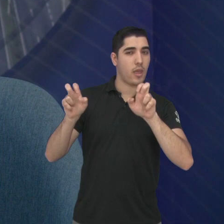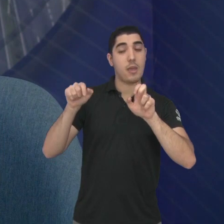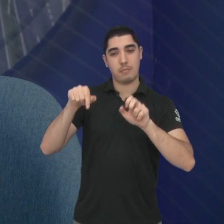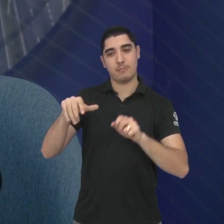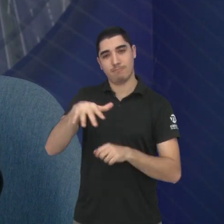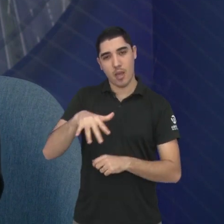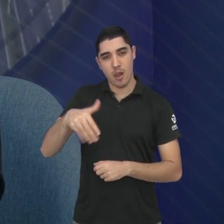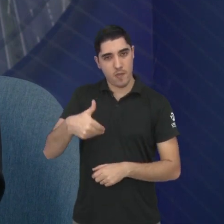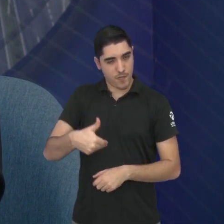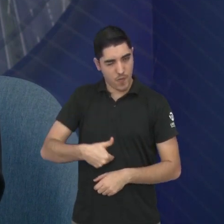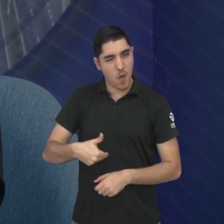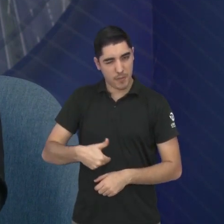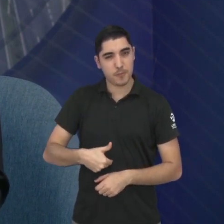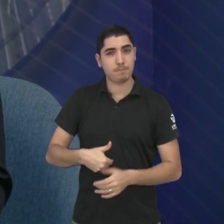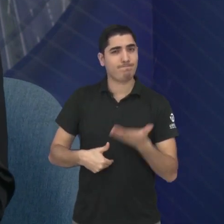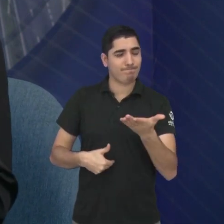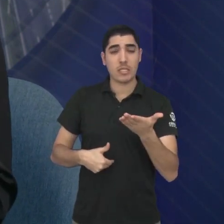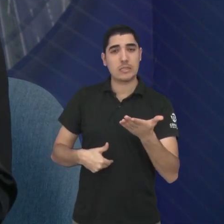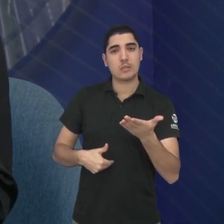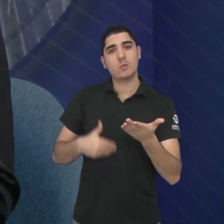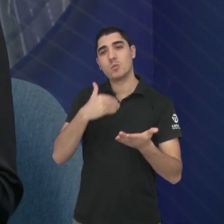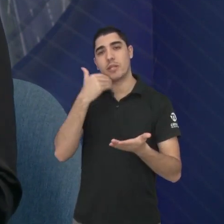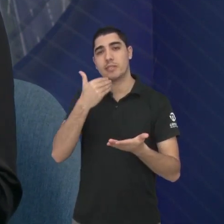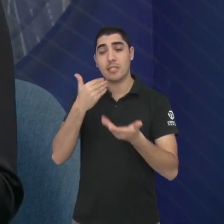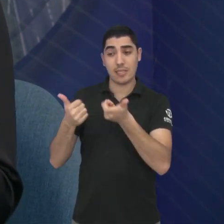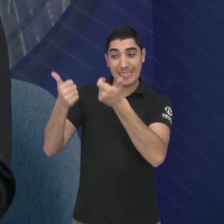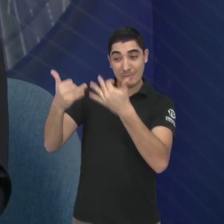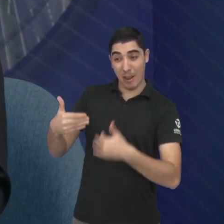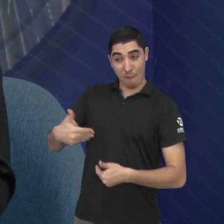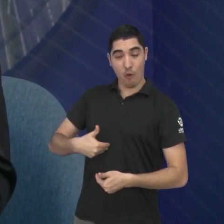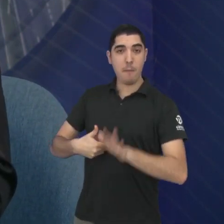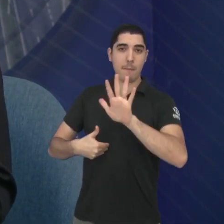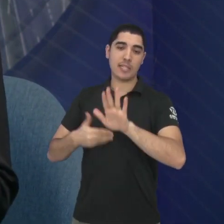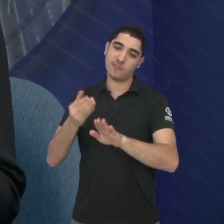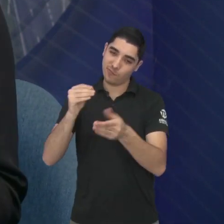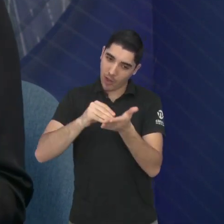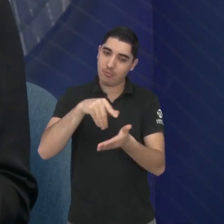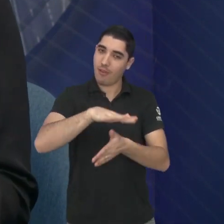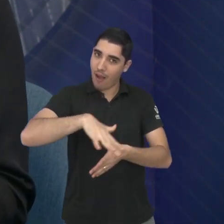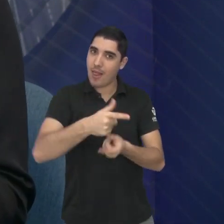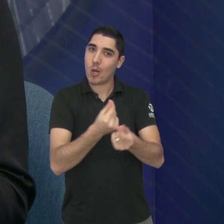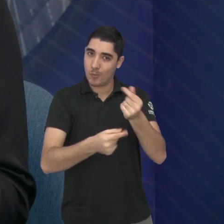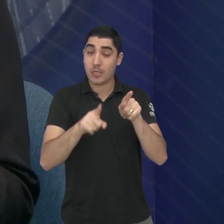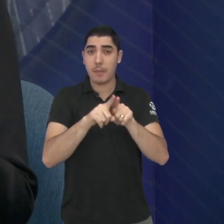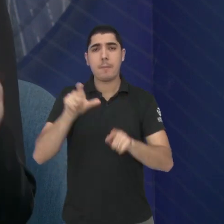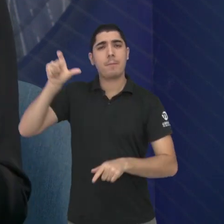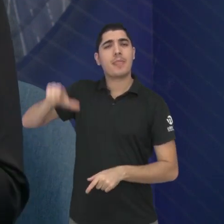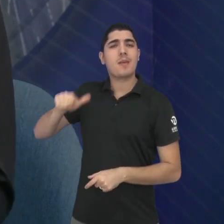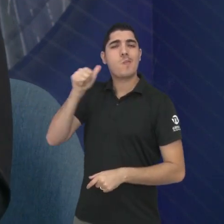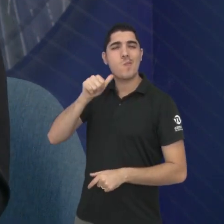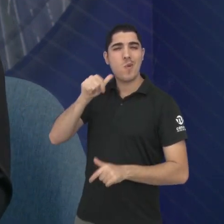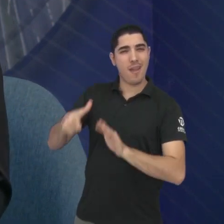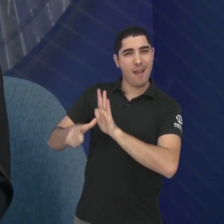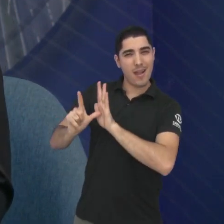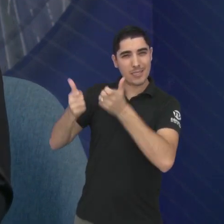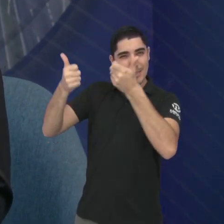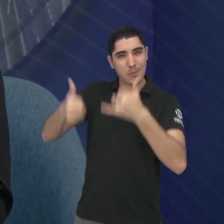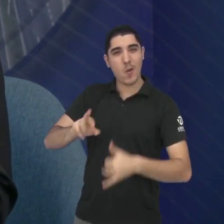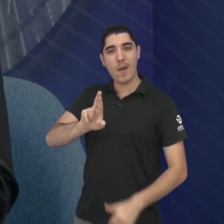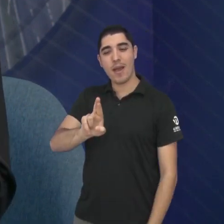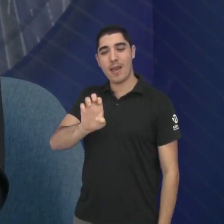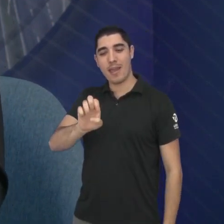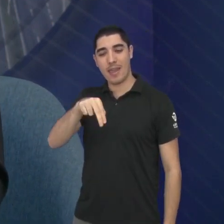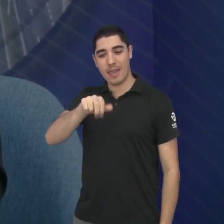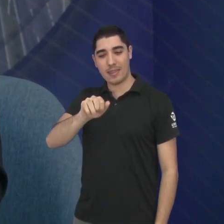situação da fome. E não dá para falar de fome, né, gente, sem citar a economia. E a Renata, que conversou com a gente lá no primeiro bloco, ela